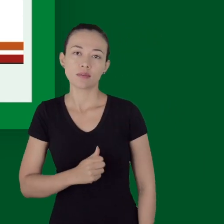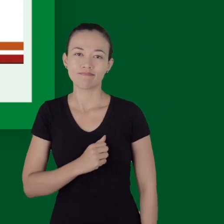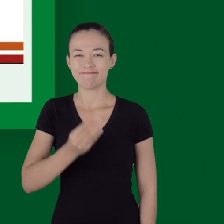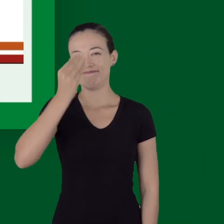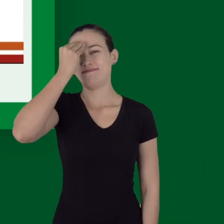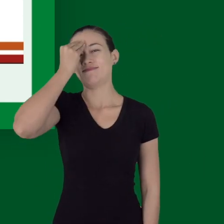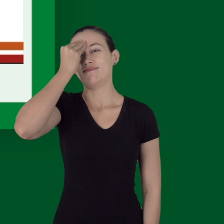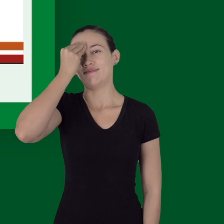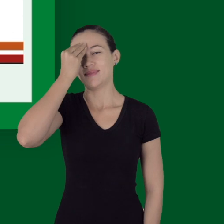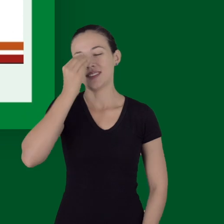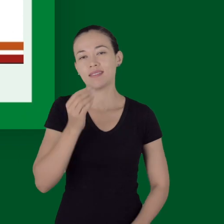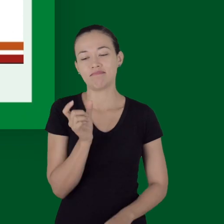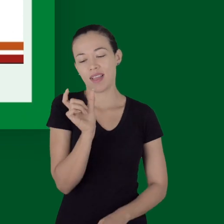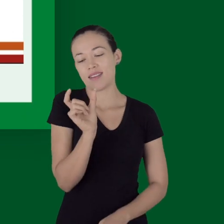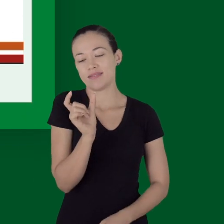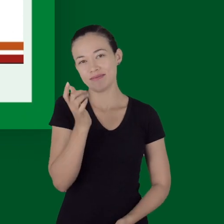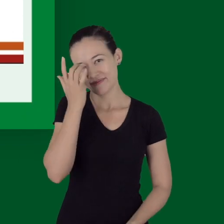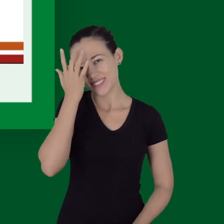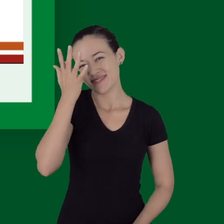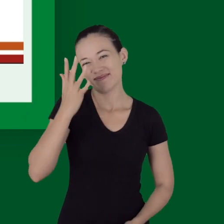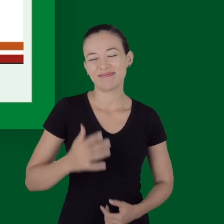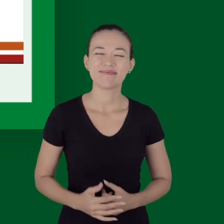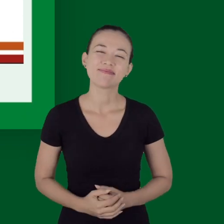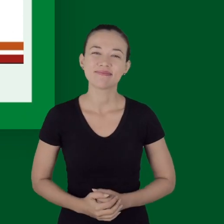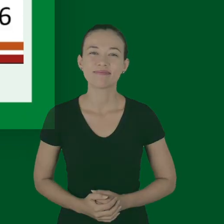memorizar, né, para não esquecer do Cincinnati.